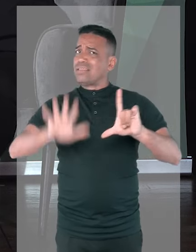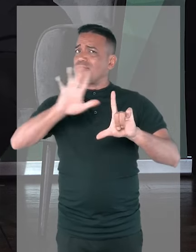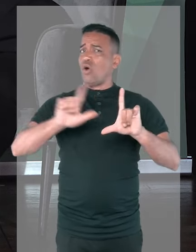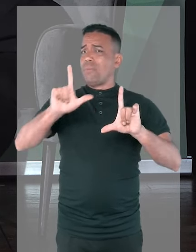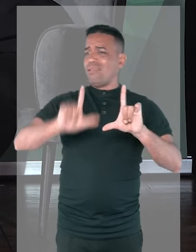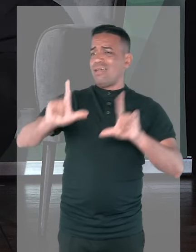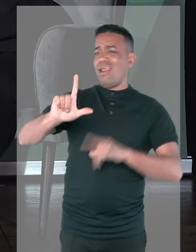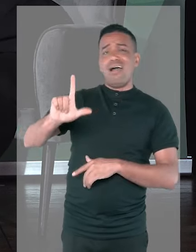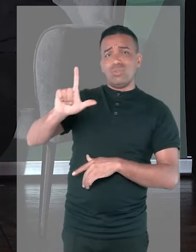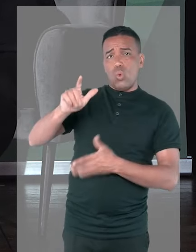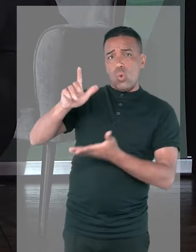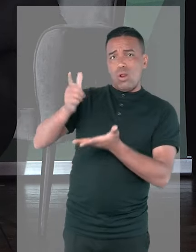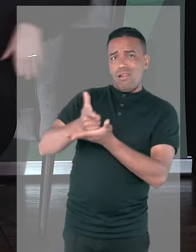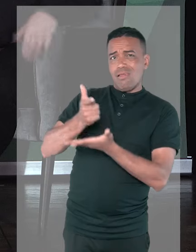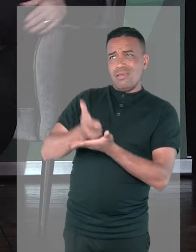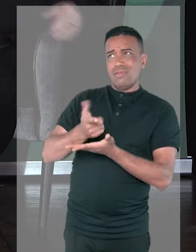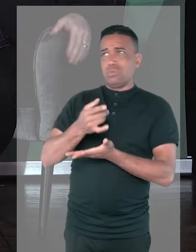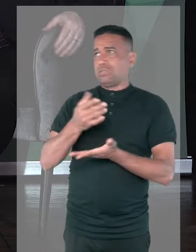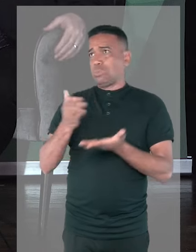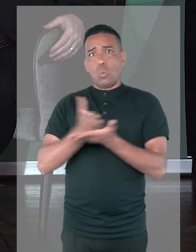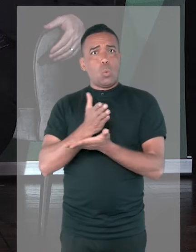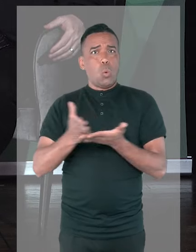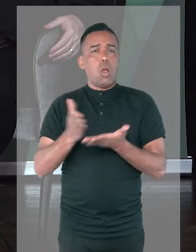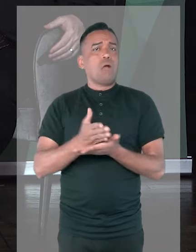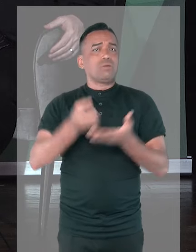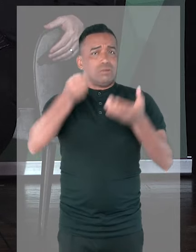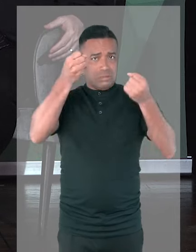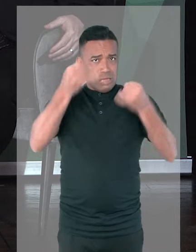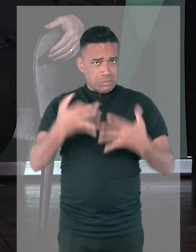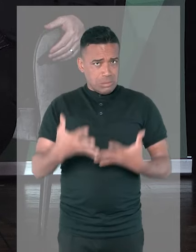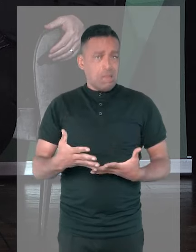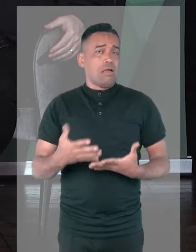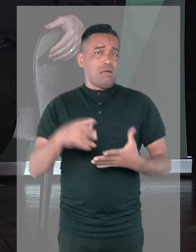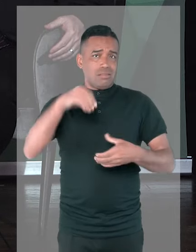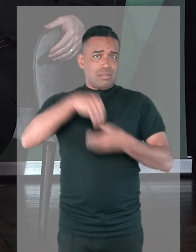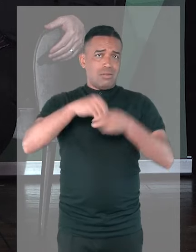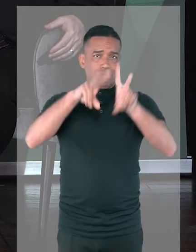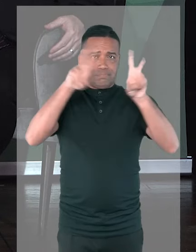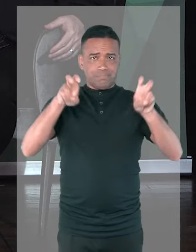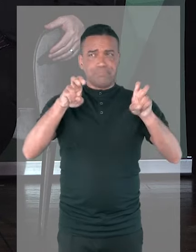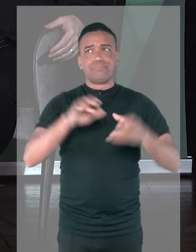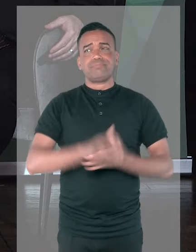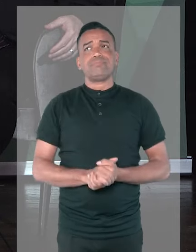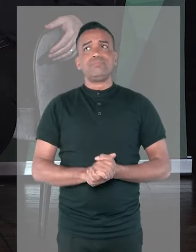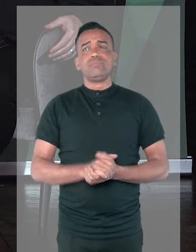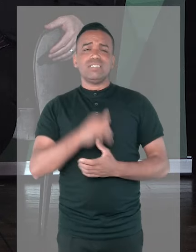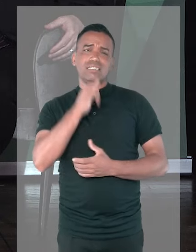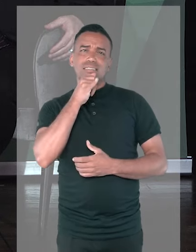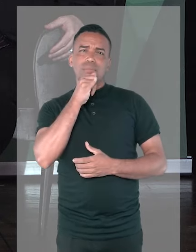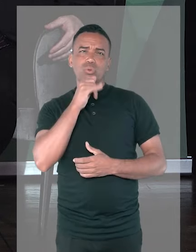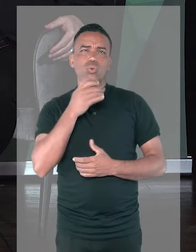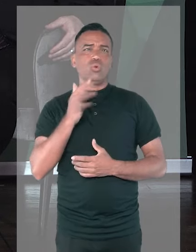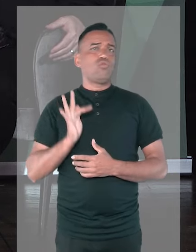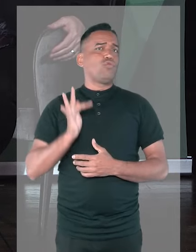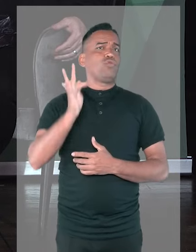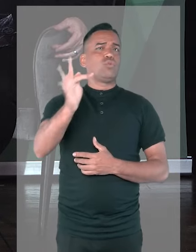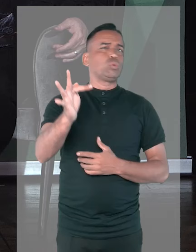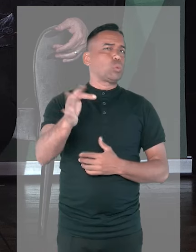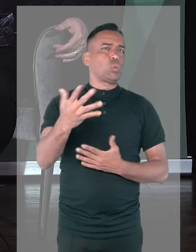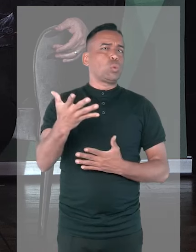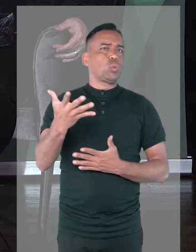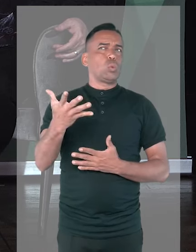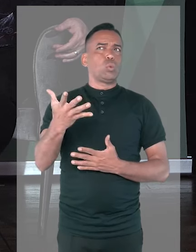literárias, sejam elas quais você quiser falar sobre o assunto, vão ser determinantes para esse futuro póstumo